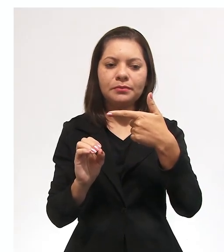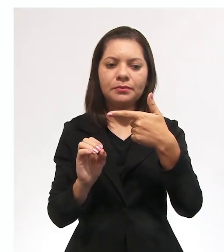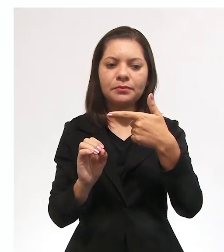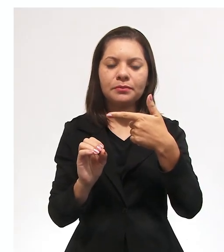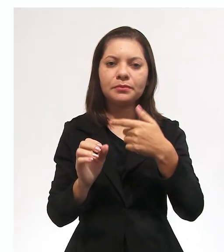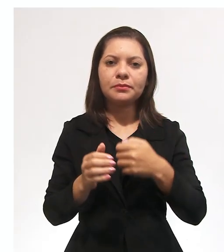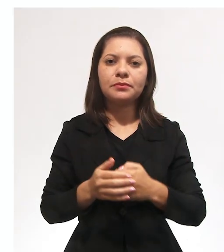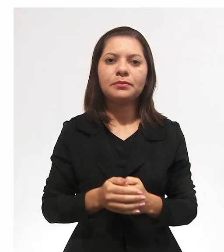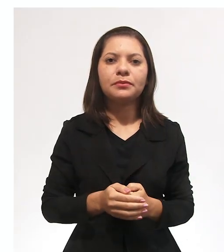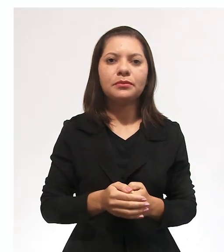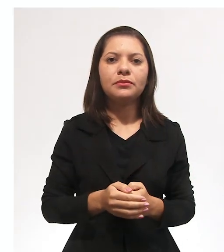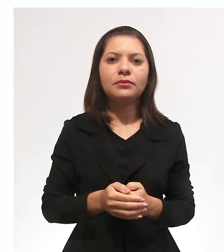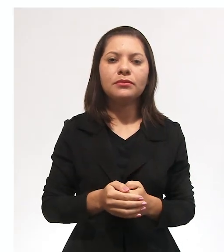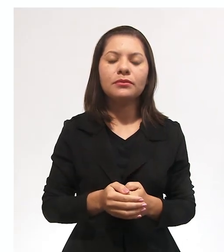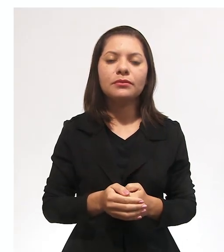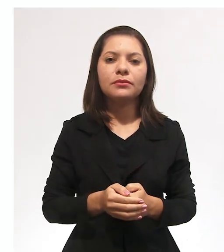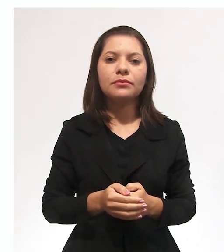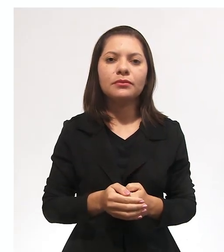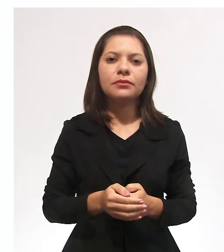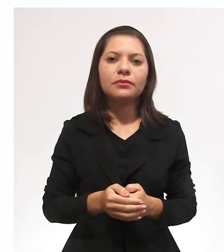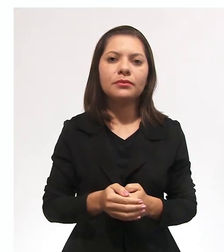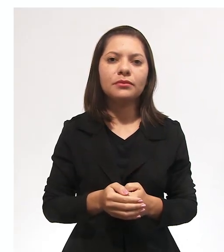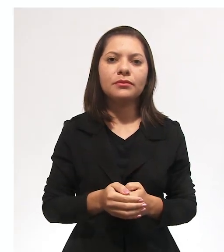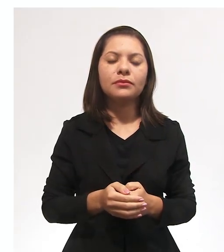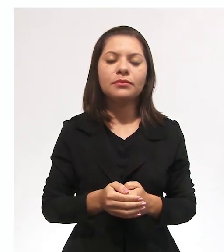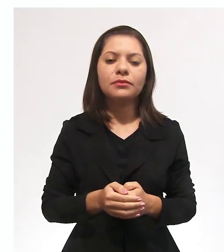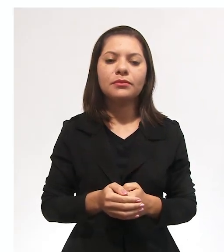15 sobre 100